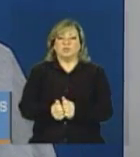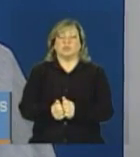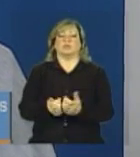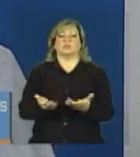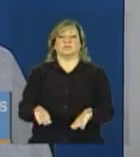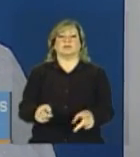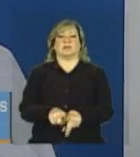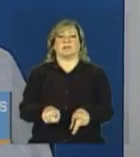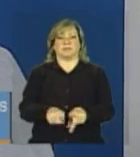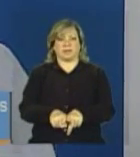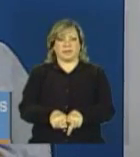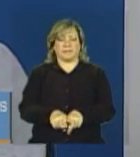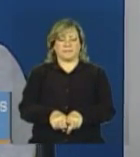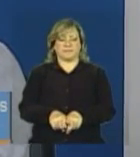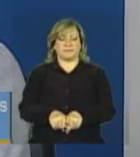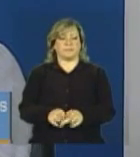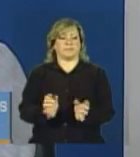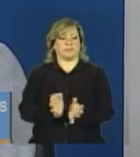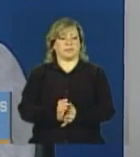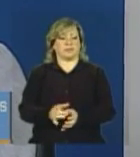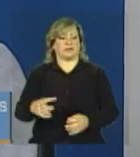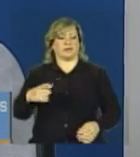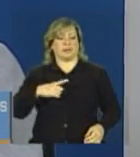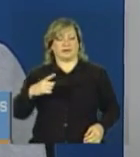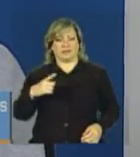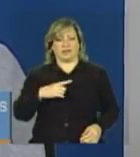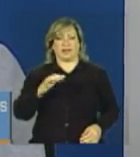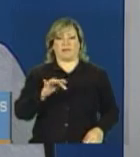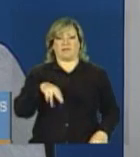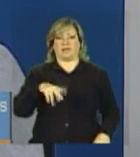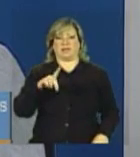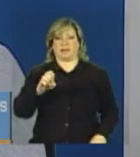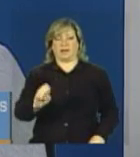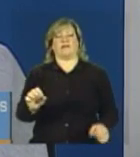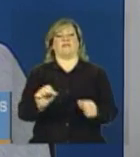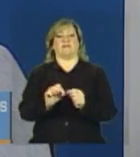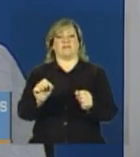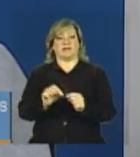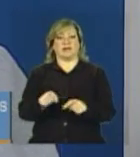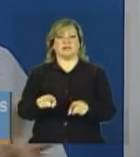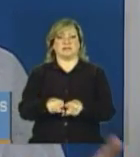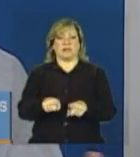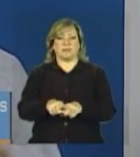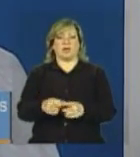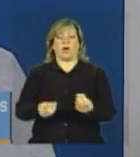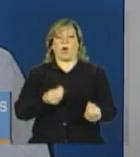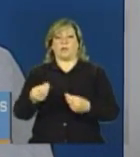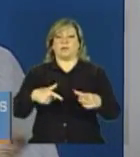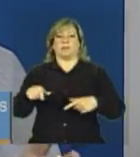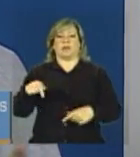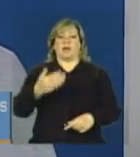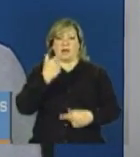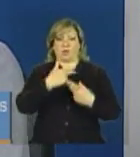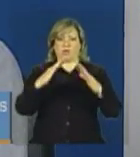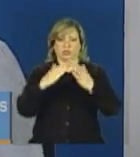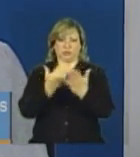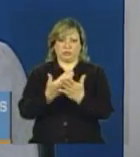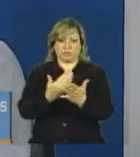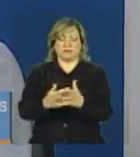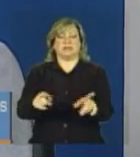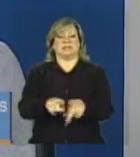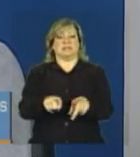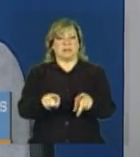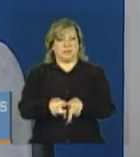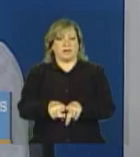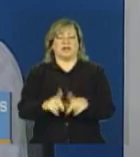com, provavelmente com o FNDE, né? Que faz a gestão da alimentação escolar, para trabalhar exatamente a complementaridade,